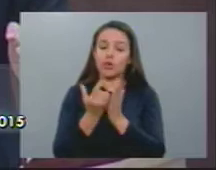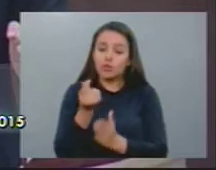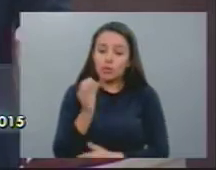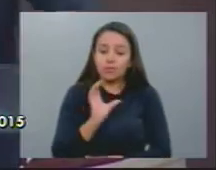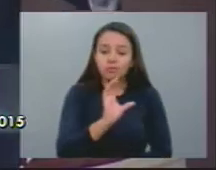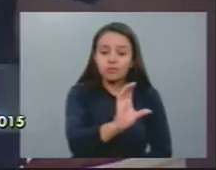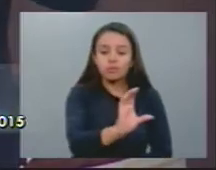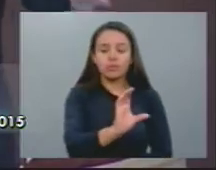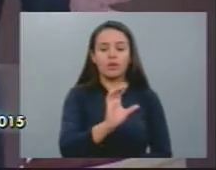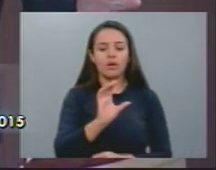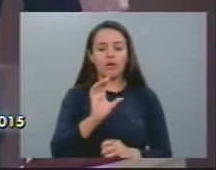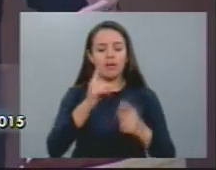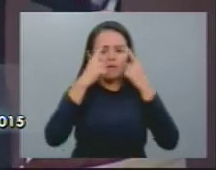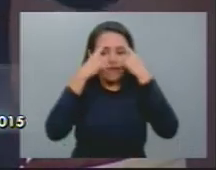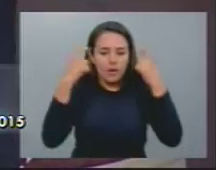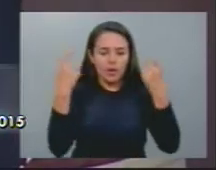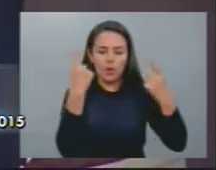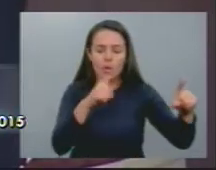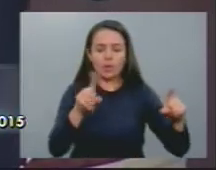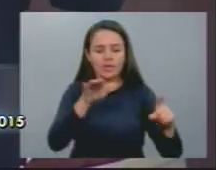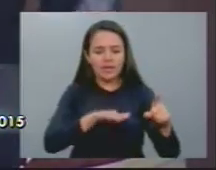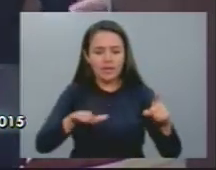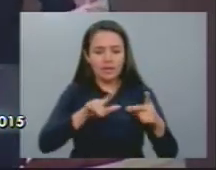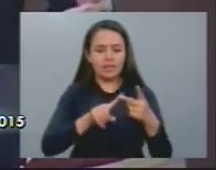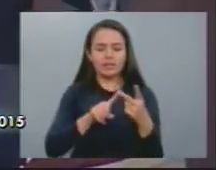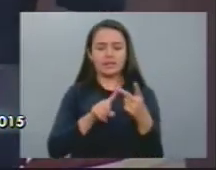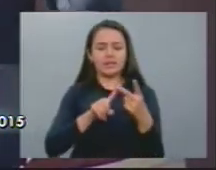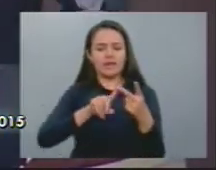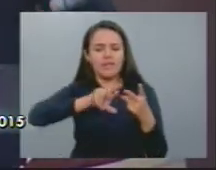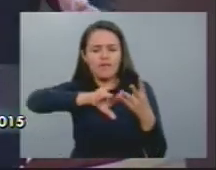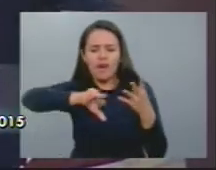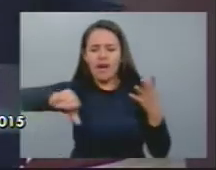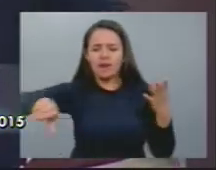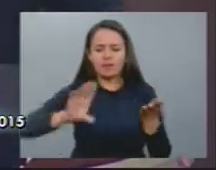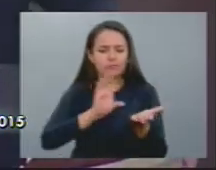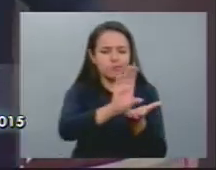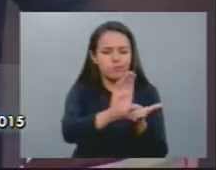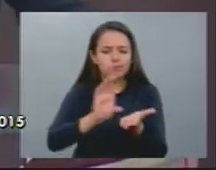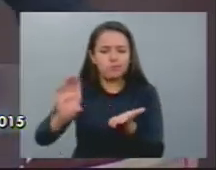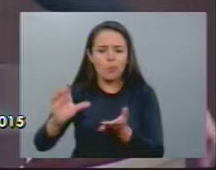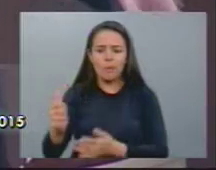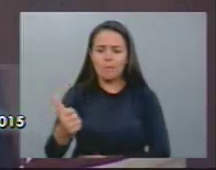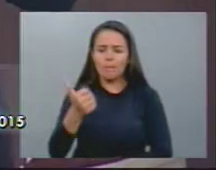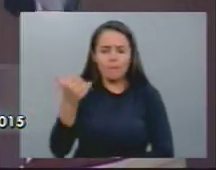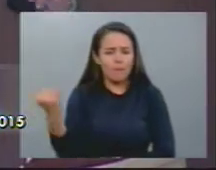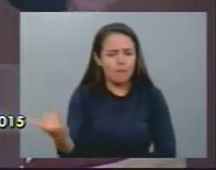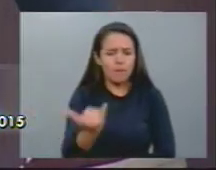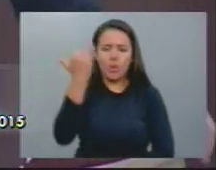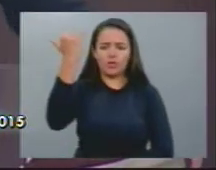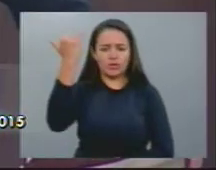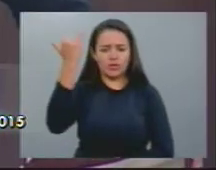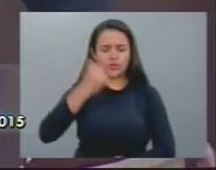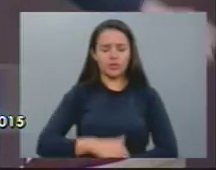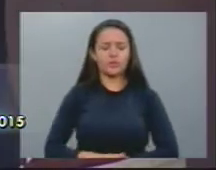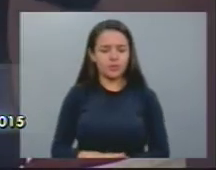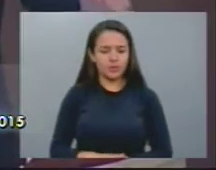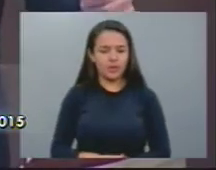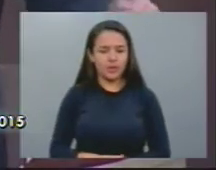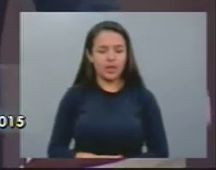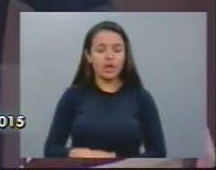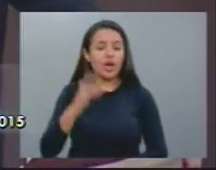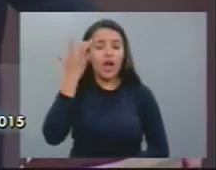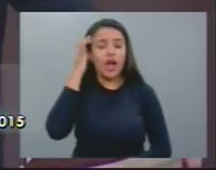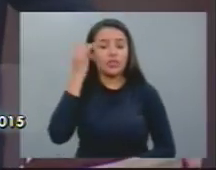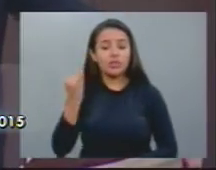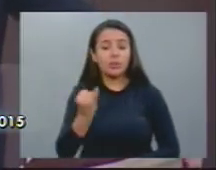ecológica. Portanto, para que fique bem claro para o povo que nos escuta, o que é mais importante? Colocar dinheiro